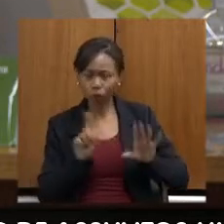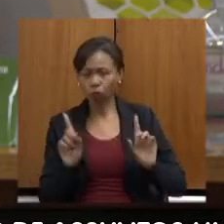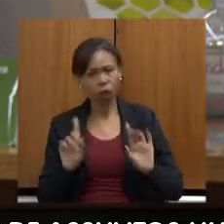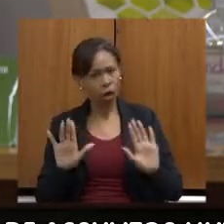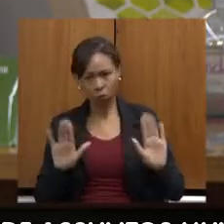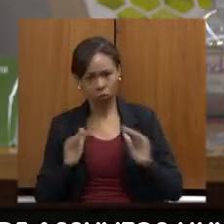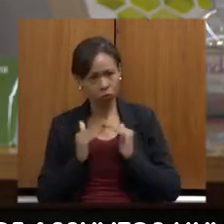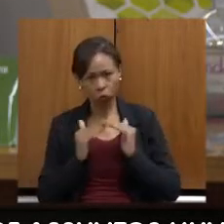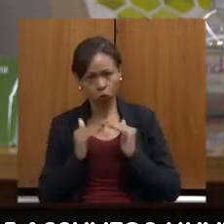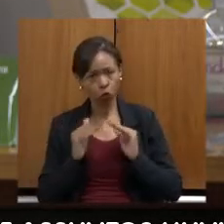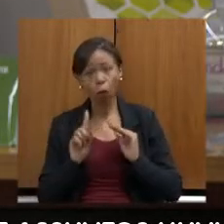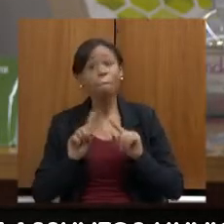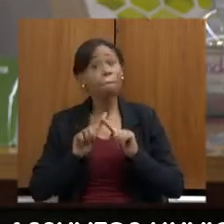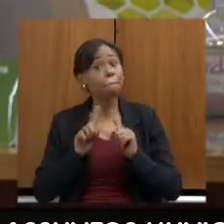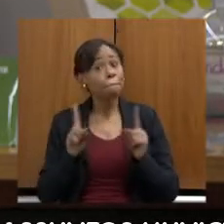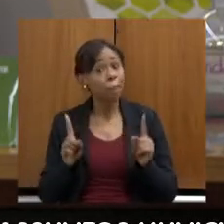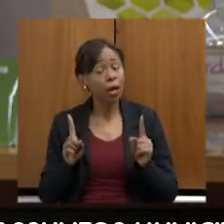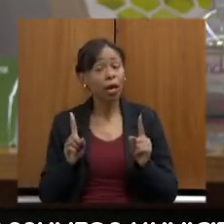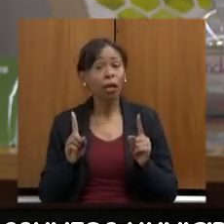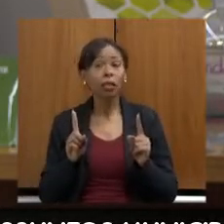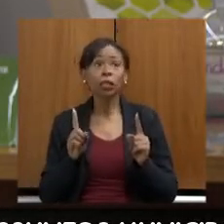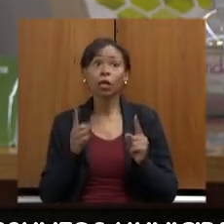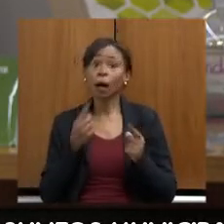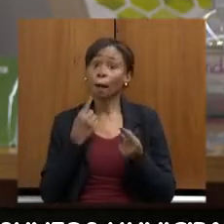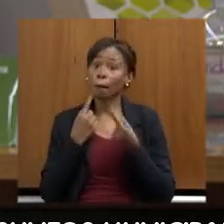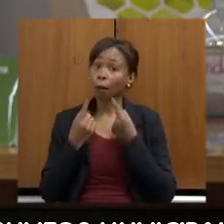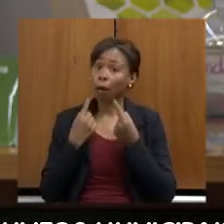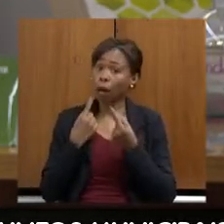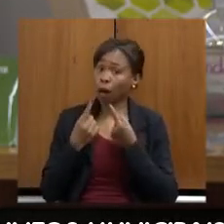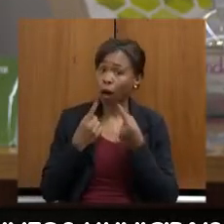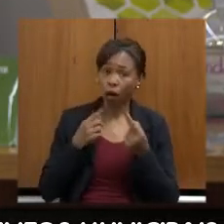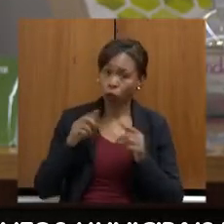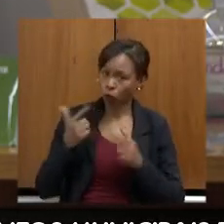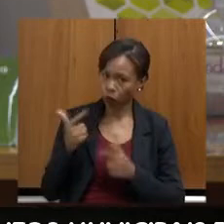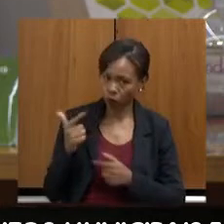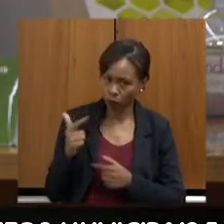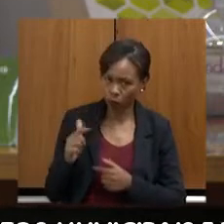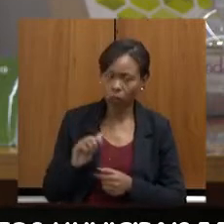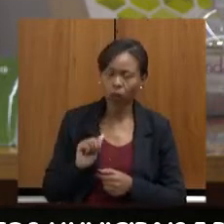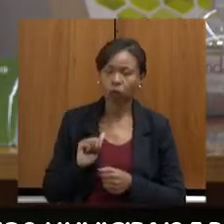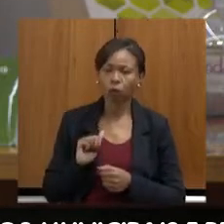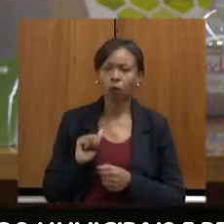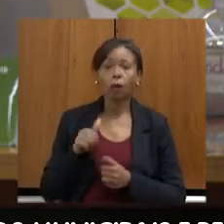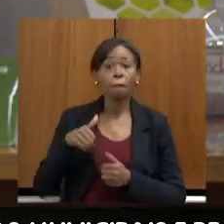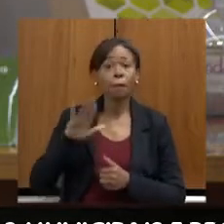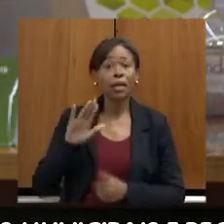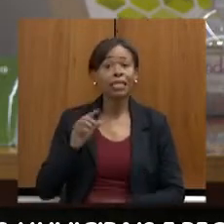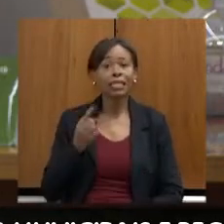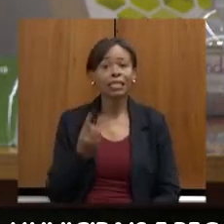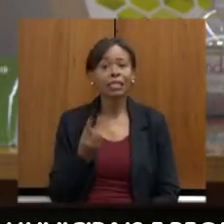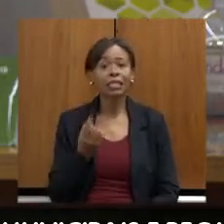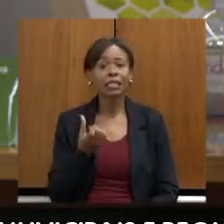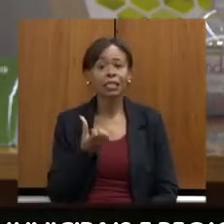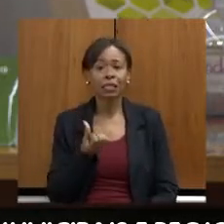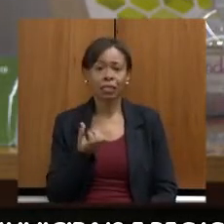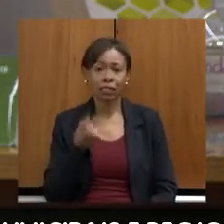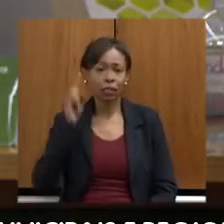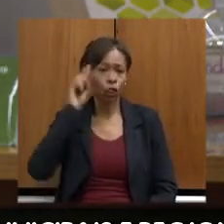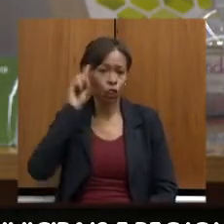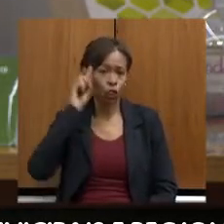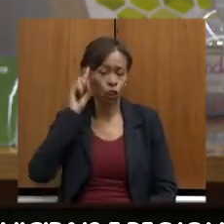aula como Eu mencionei Aqui foram mais de 160 dias de consultas e audiências públicas